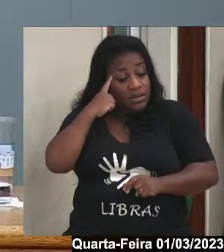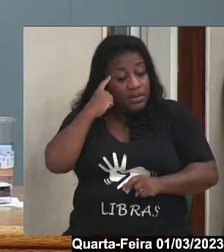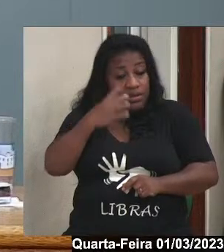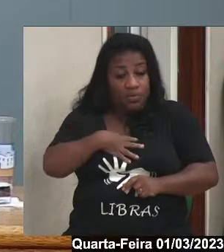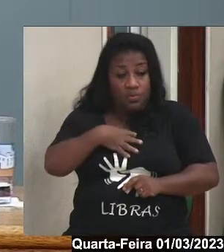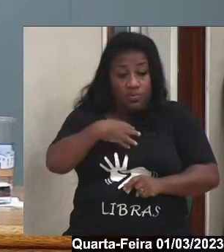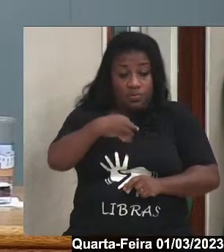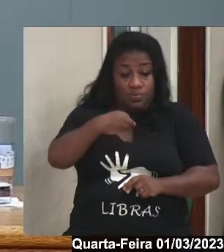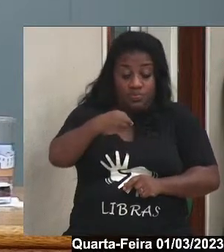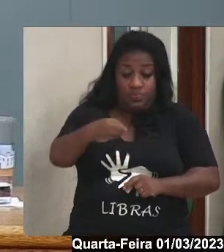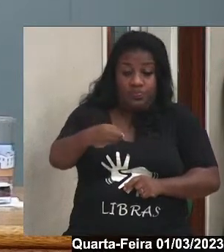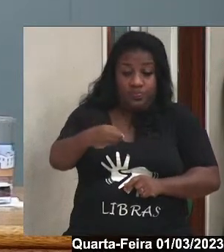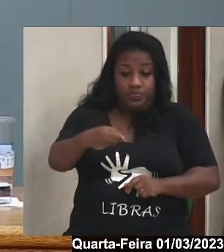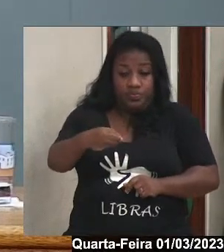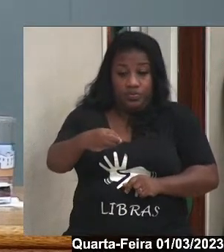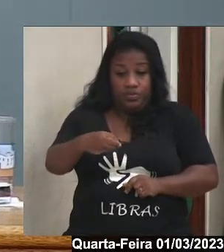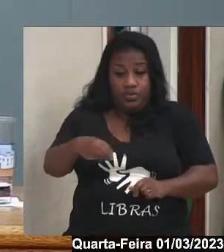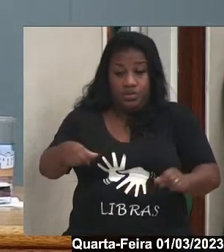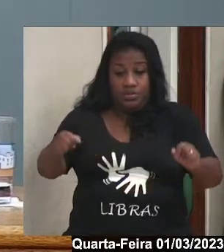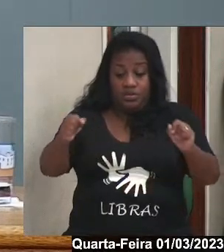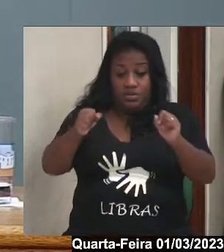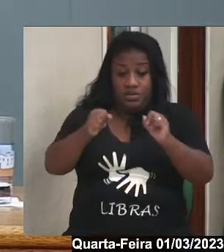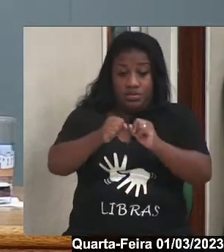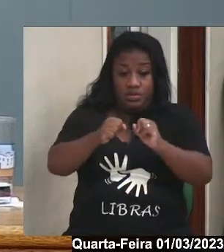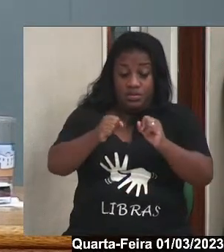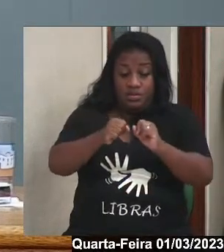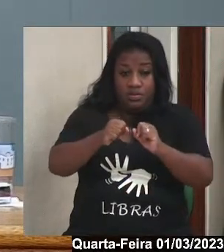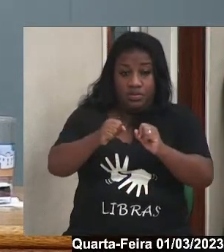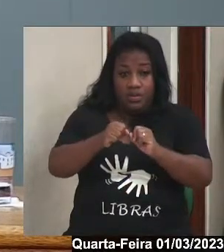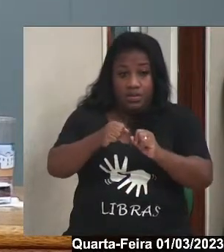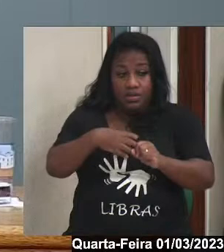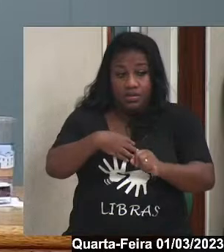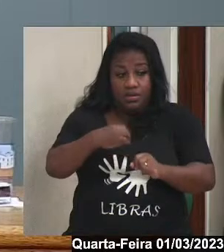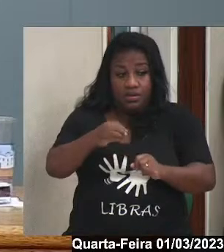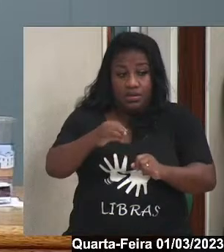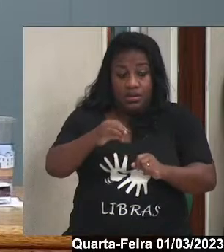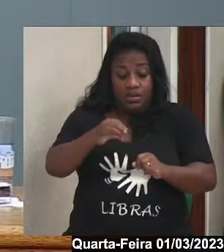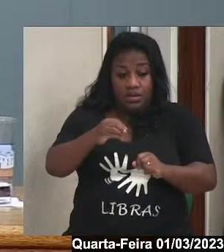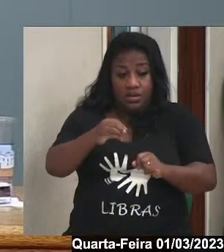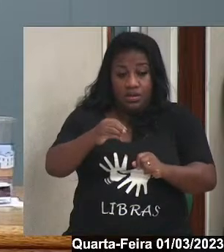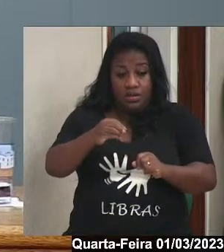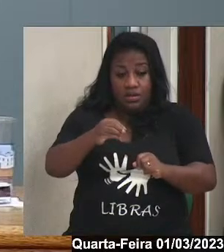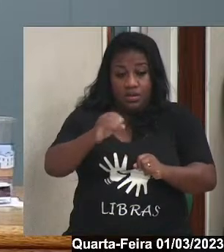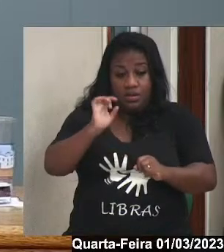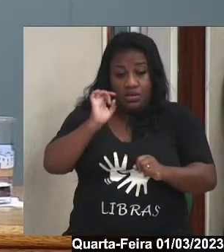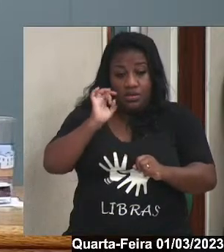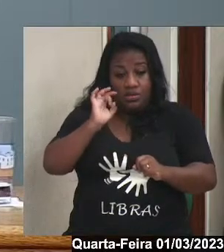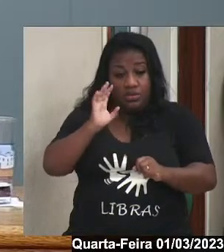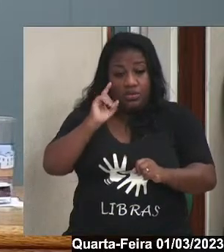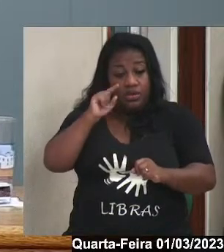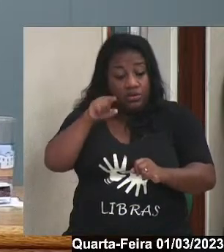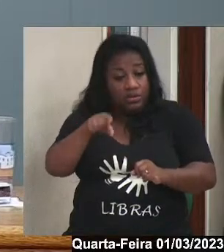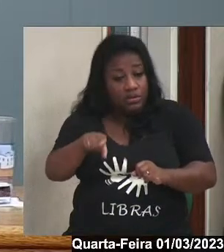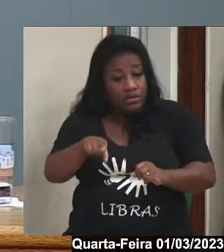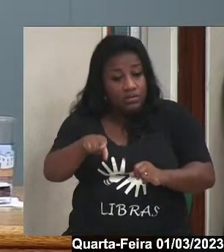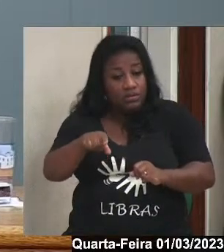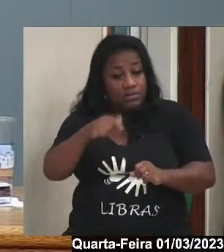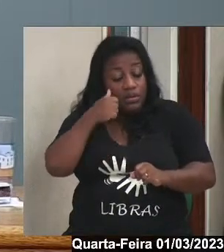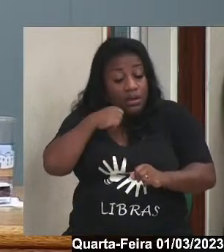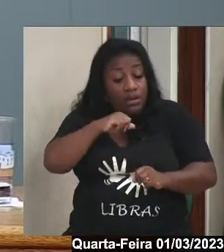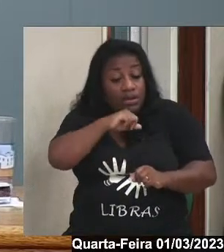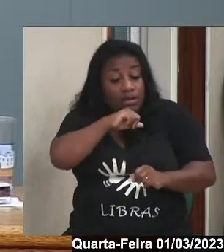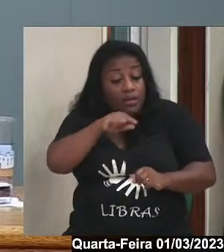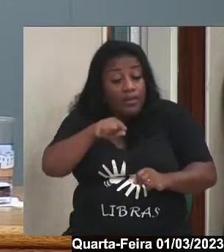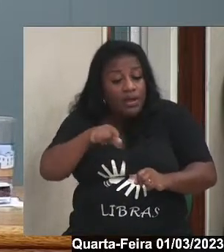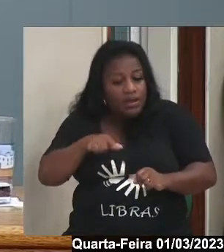filho para ter o destino que teve os dois rapazes. Ninguém cria. Sou pai de 4 filhos. Só que se fosse a mãe do